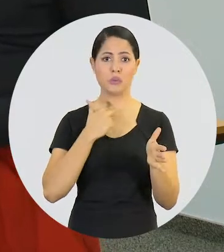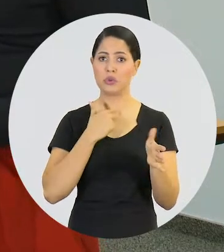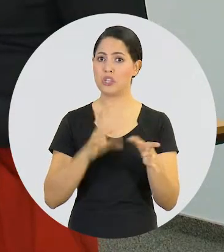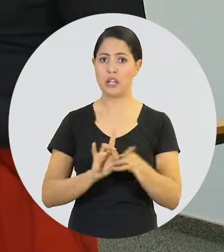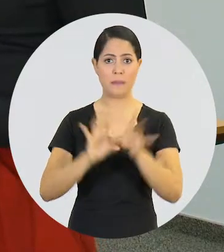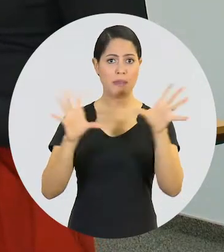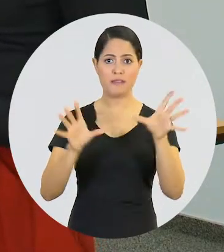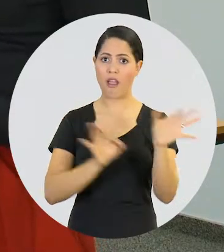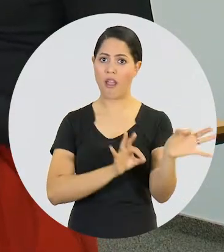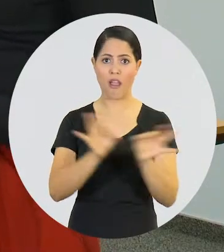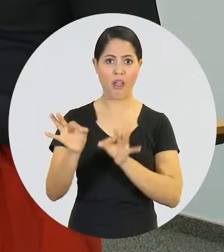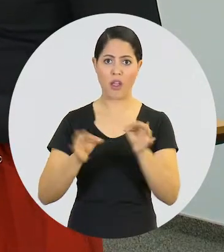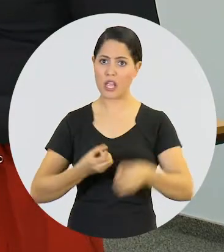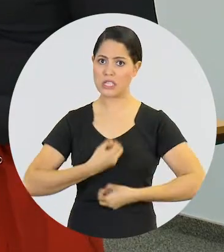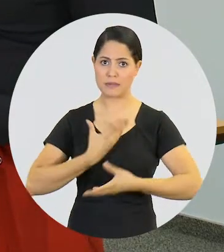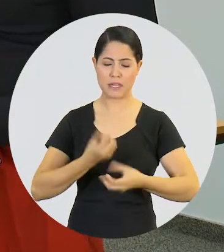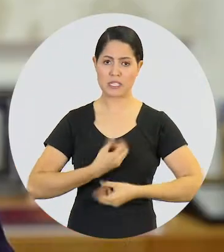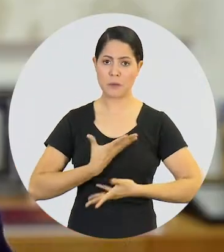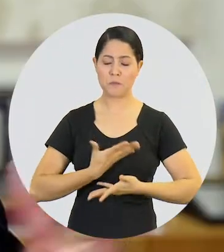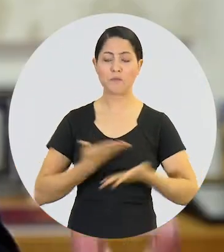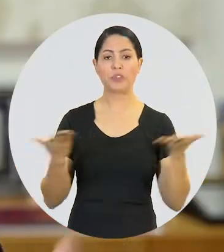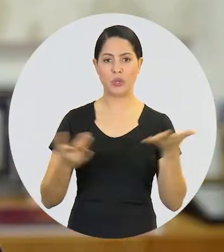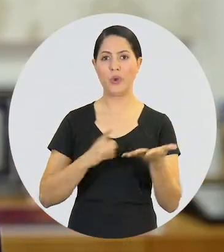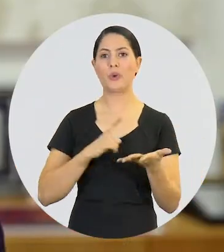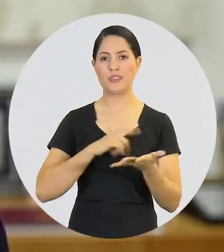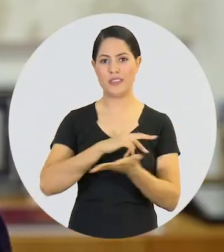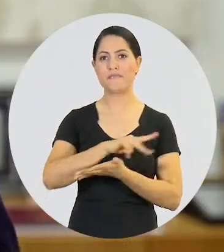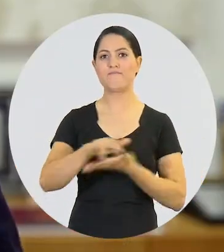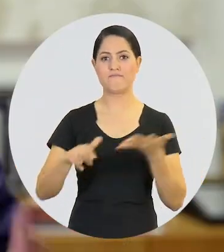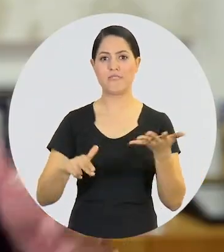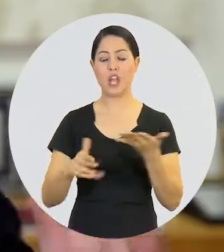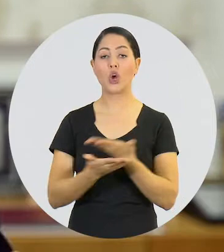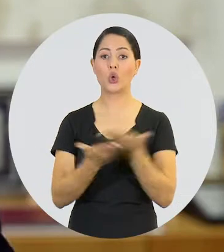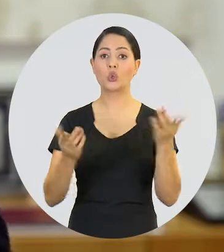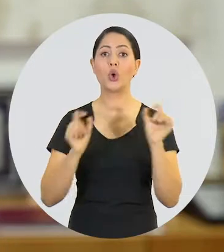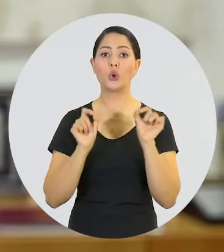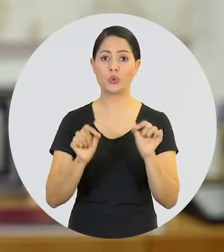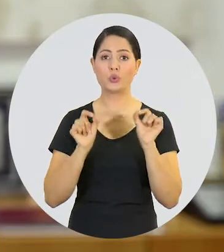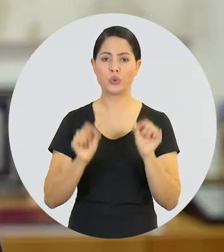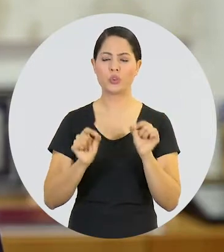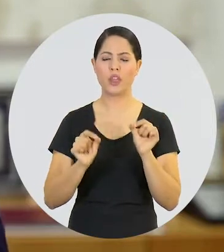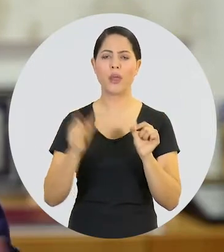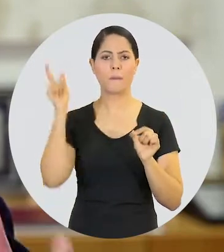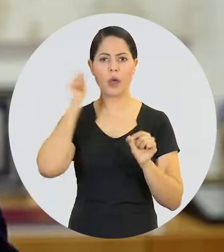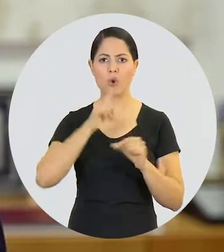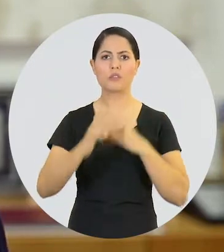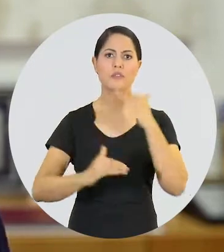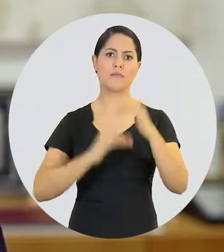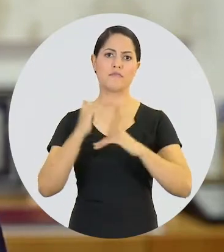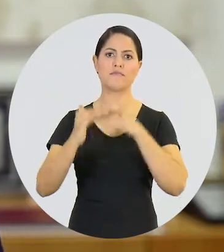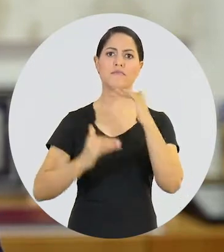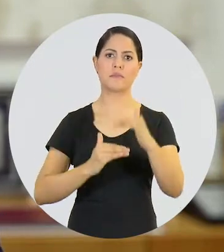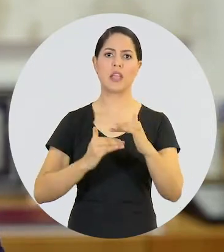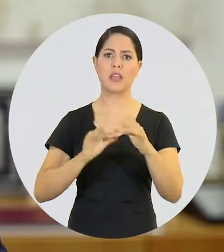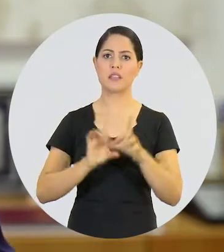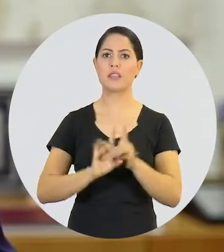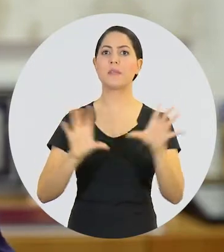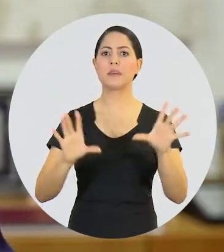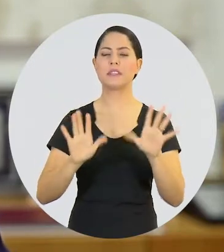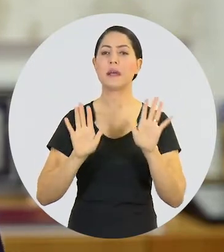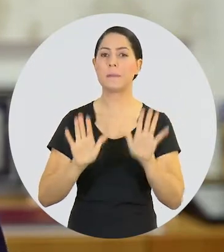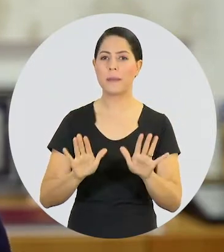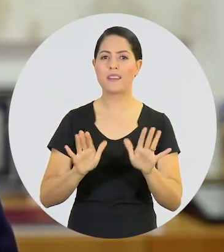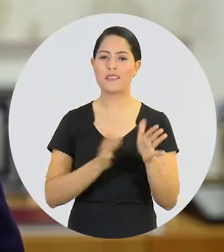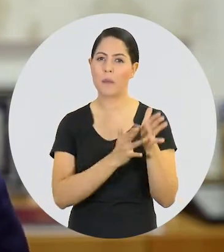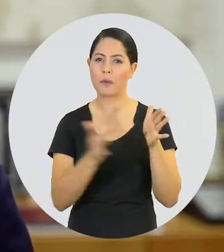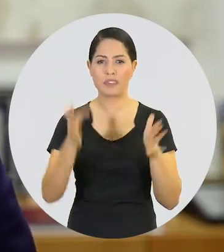sua liberdade de organização e expressão, e hoje nós temos tudo isso. Nós temos os instrumentos para construir uma bela democracia. Agora,